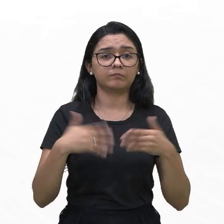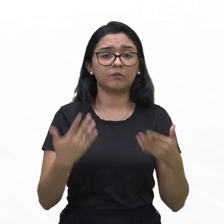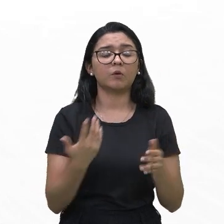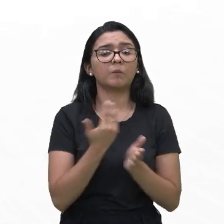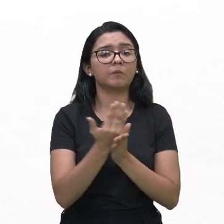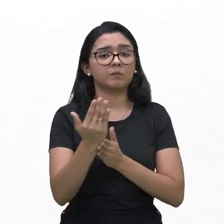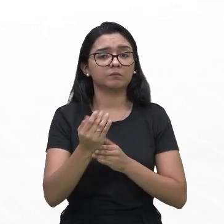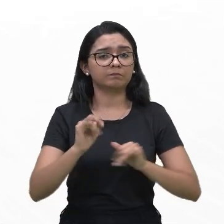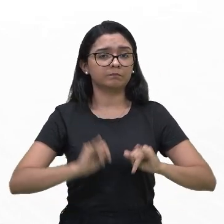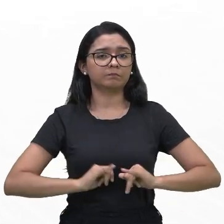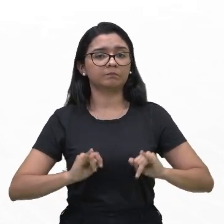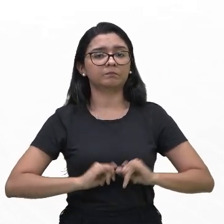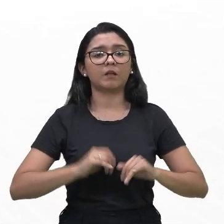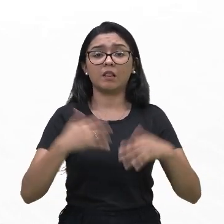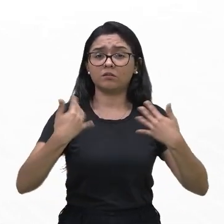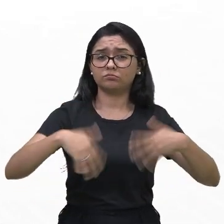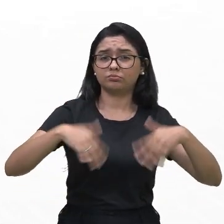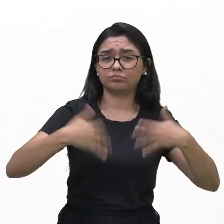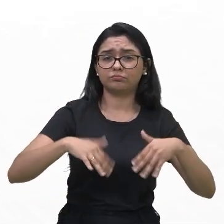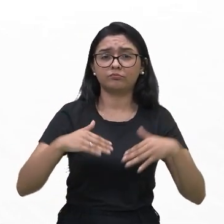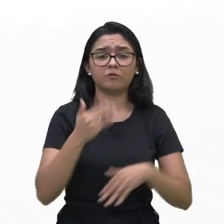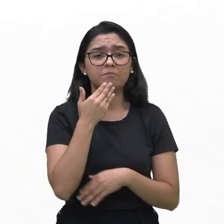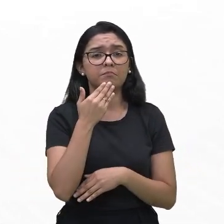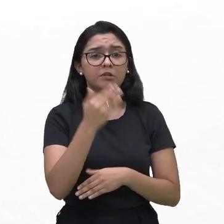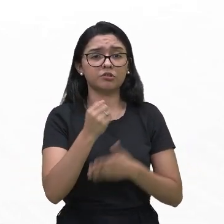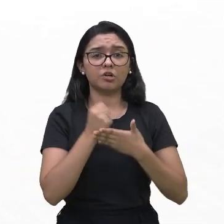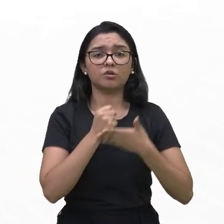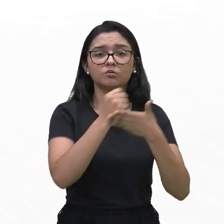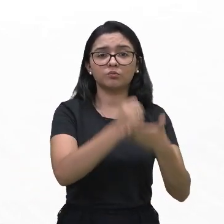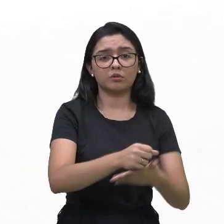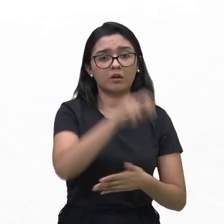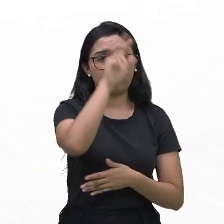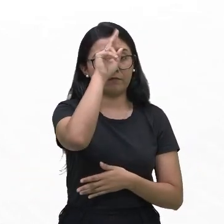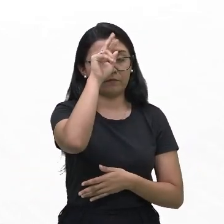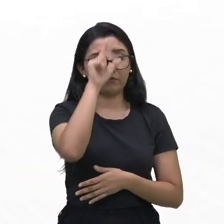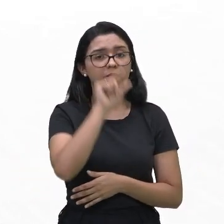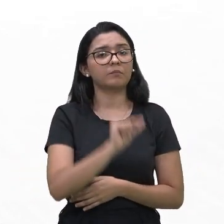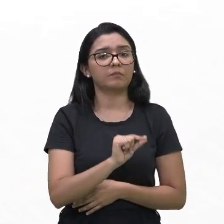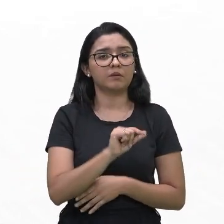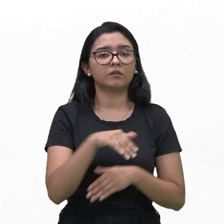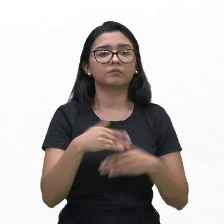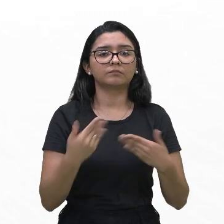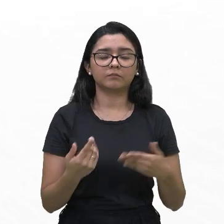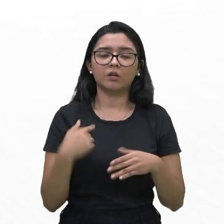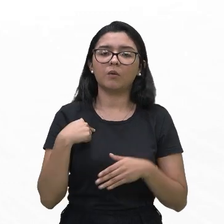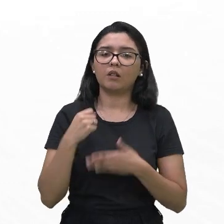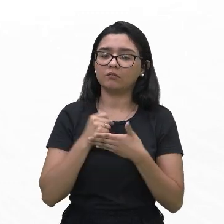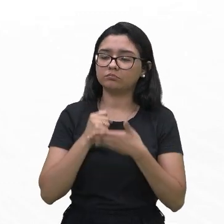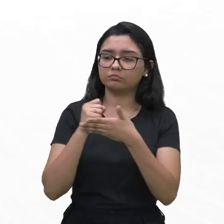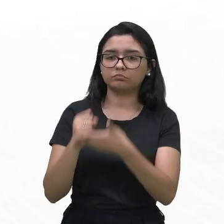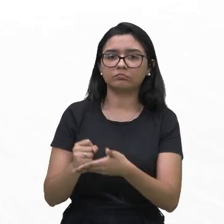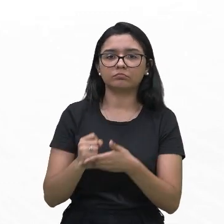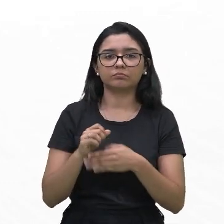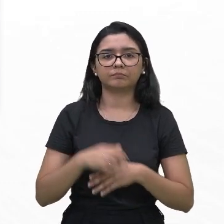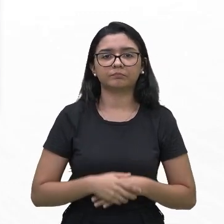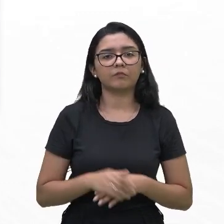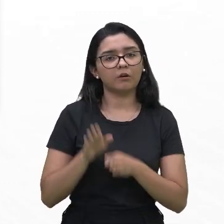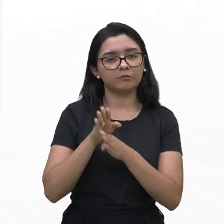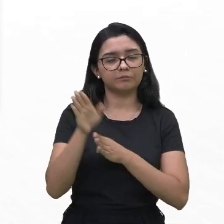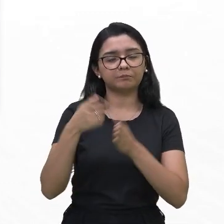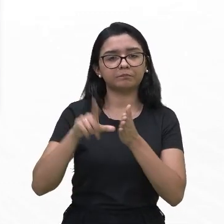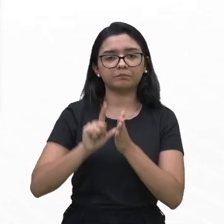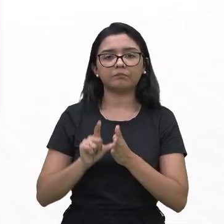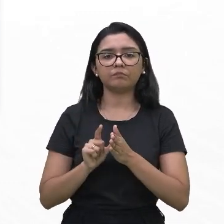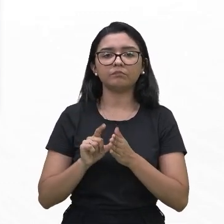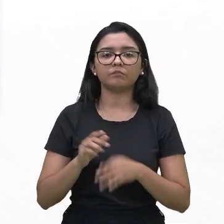penúria. Desesperada, foi pedir auxílio às formigas. Atendeu-lhe justamente aquela que a aconselhara tempos antes. Olá,